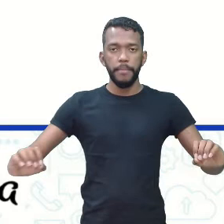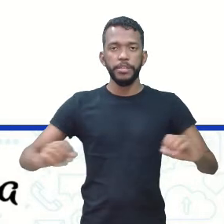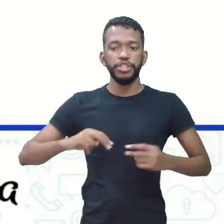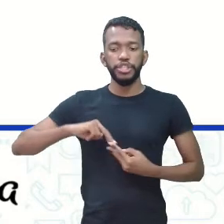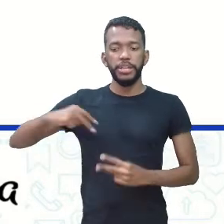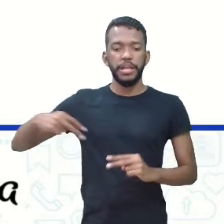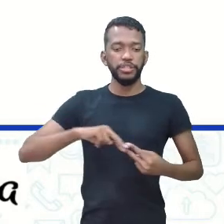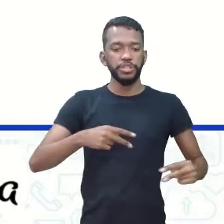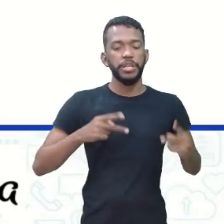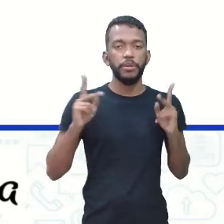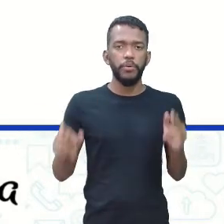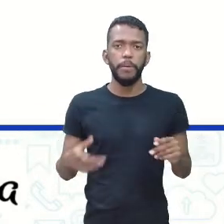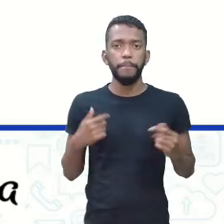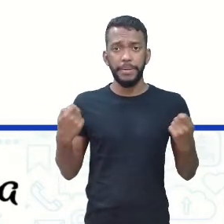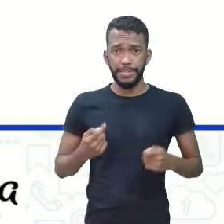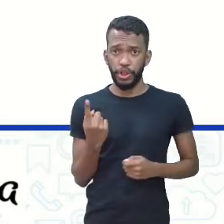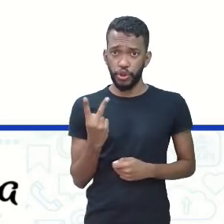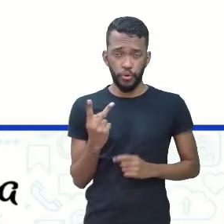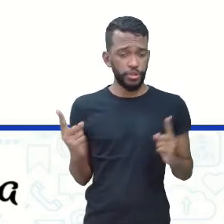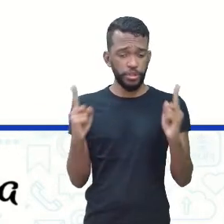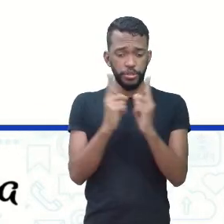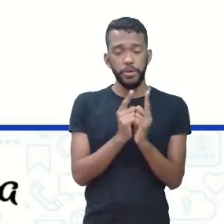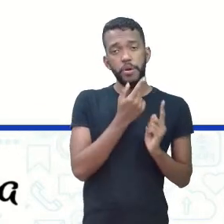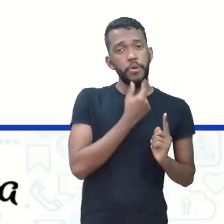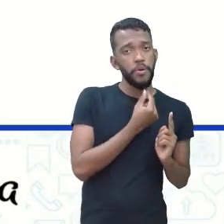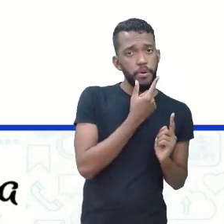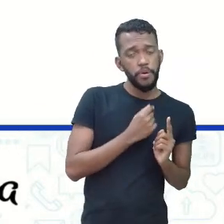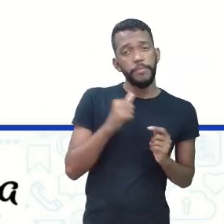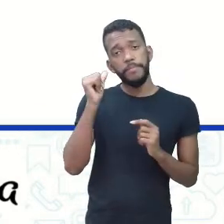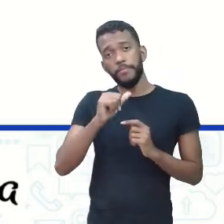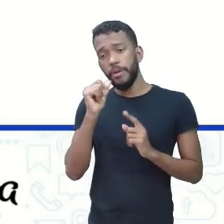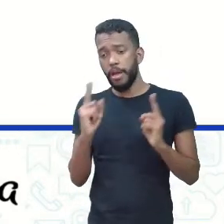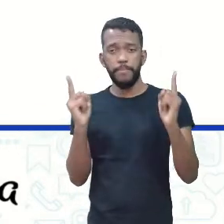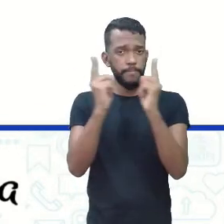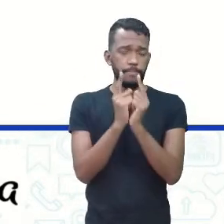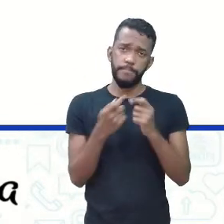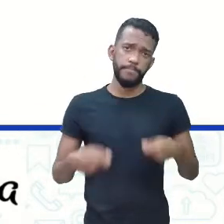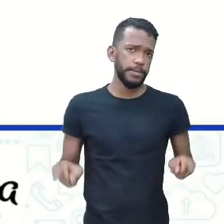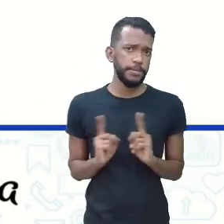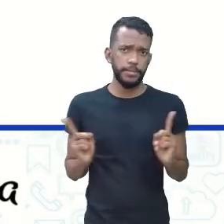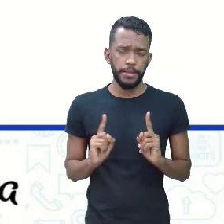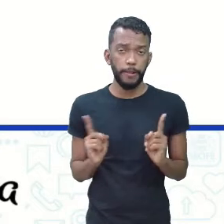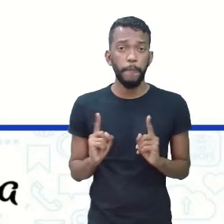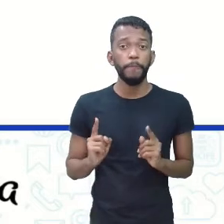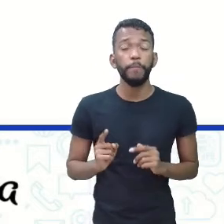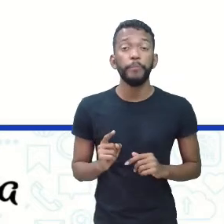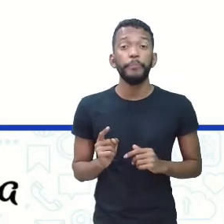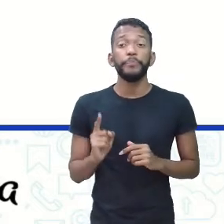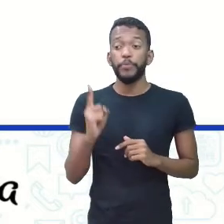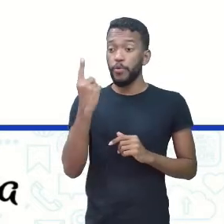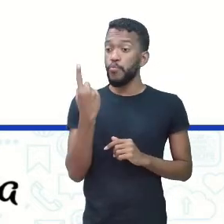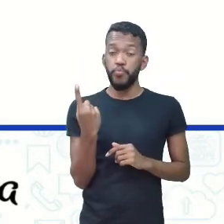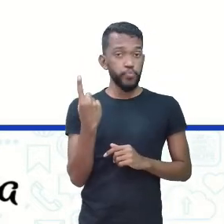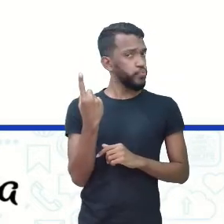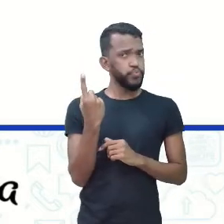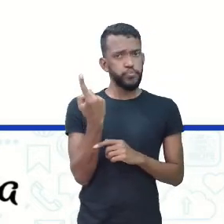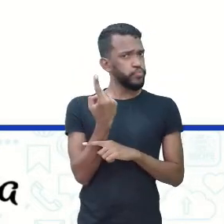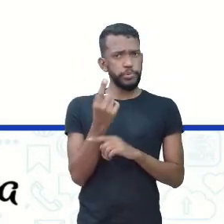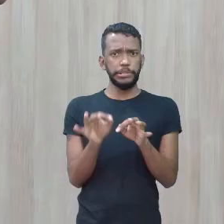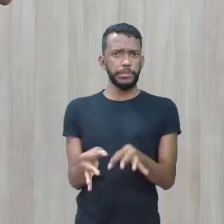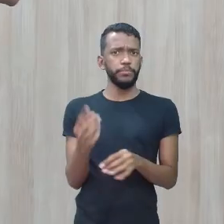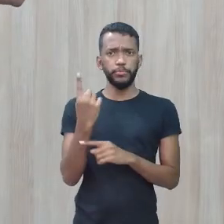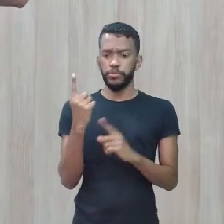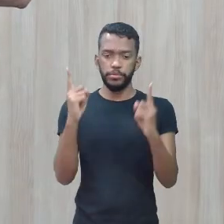precisa de 2 indivíduos, um do sexo masculino e um do sexo feminino. um indivíduo só, ele